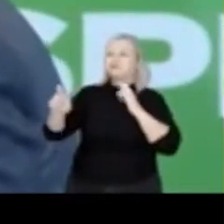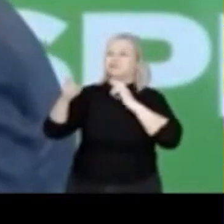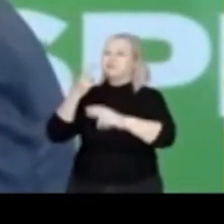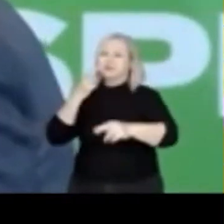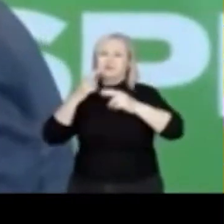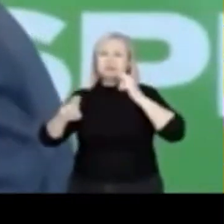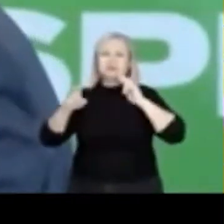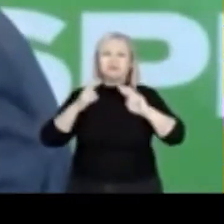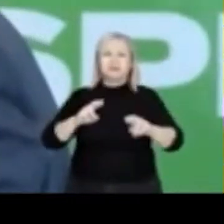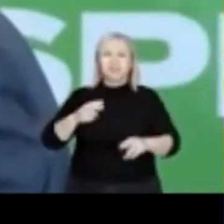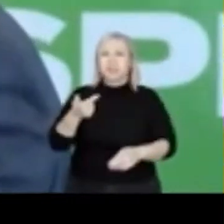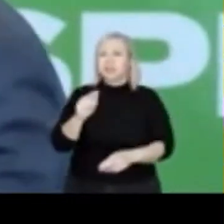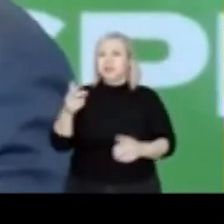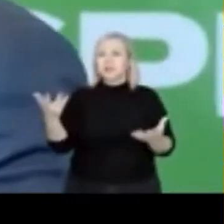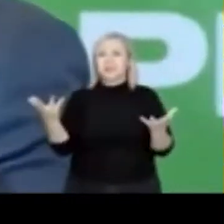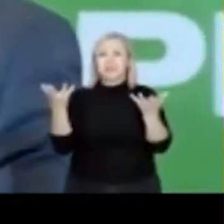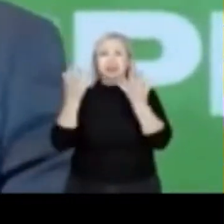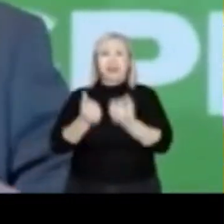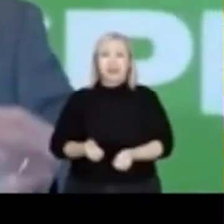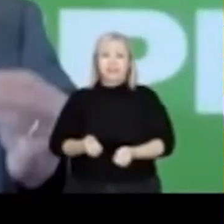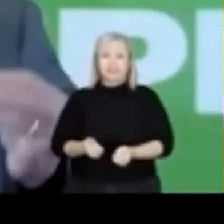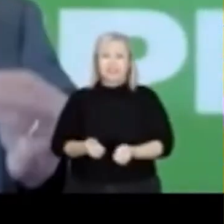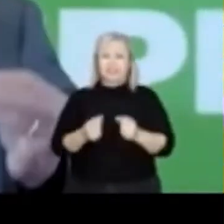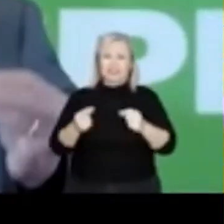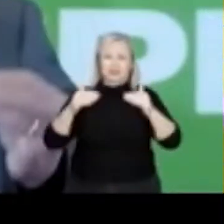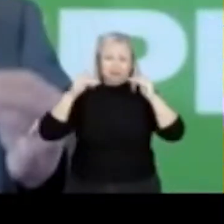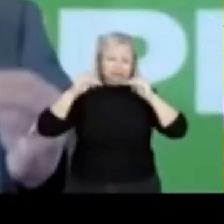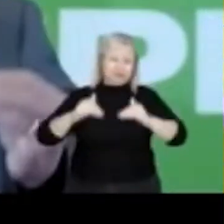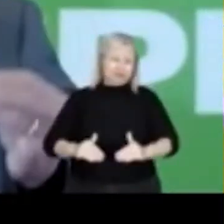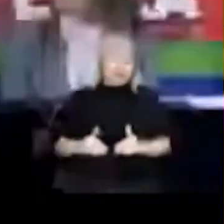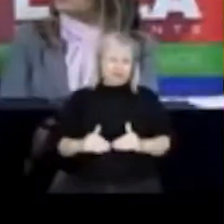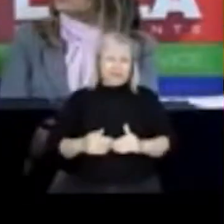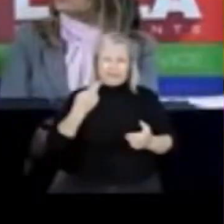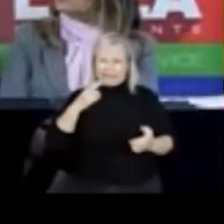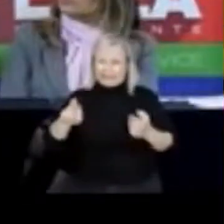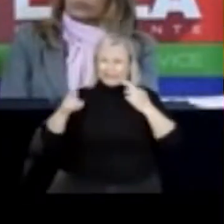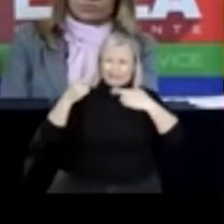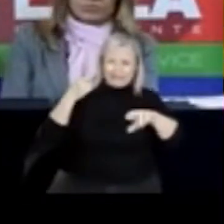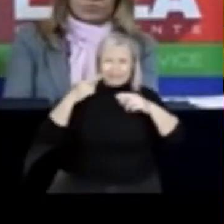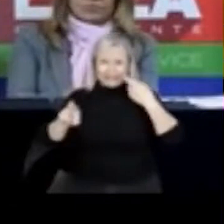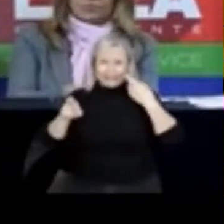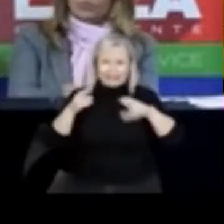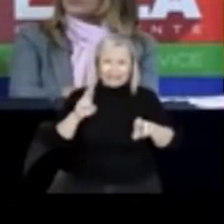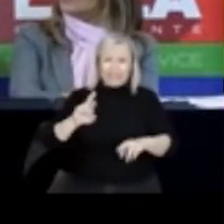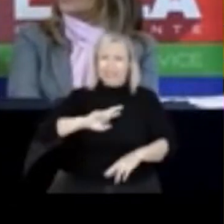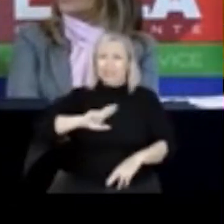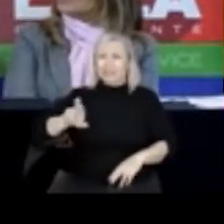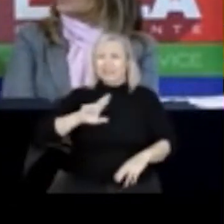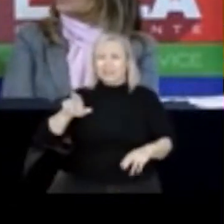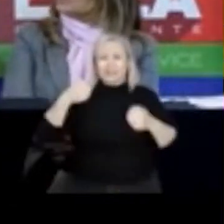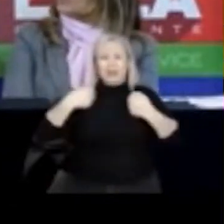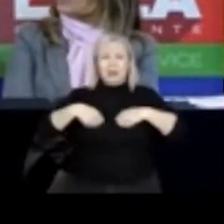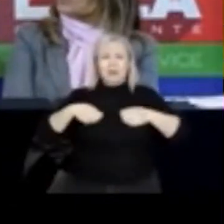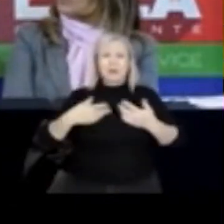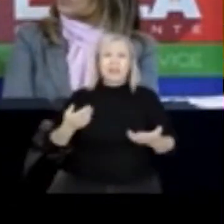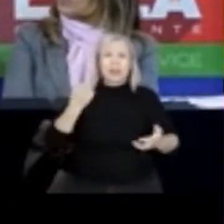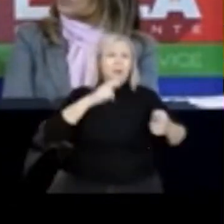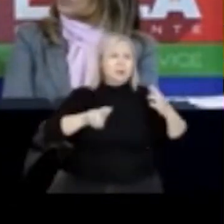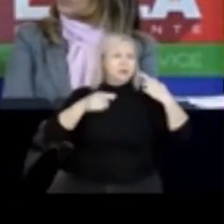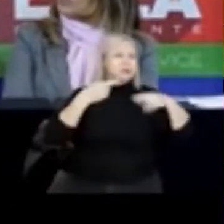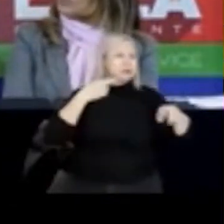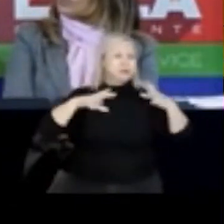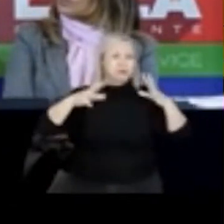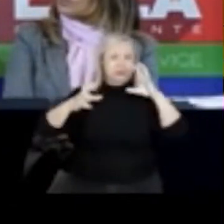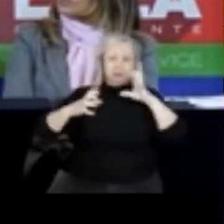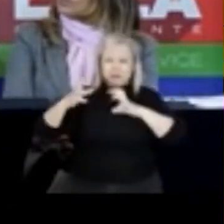nível baixo de campanha. Nós não precisamos fazer jogo rasteiro. Nós temos que tentar discutir